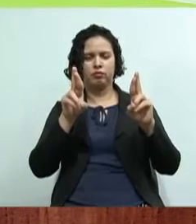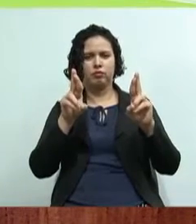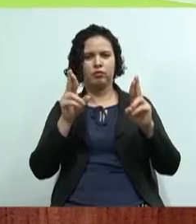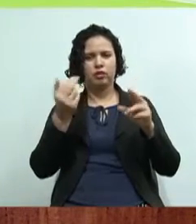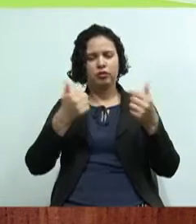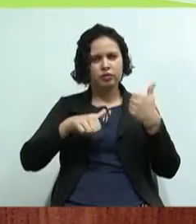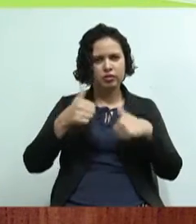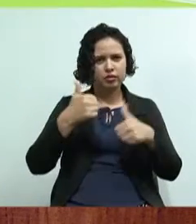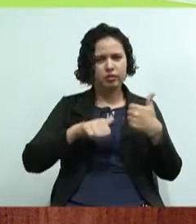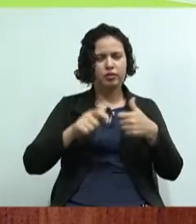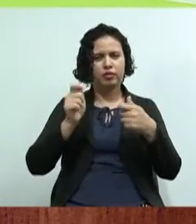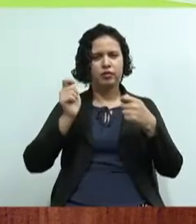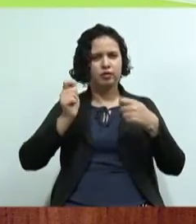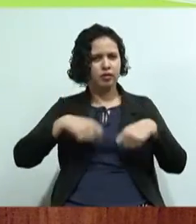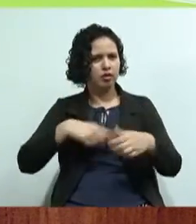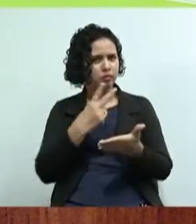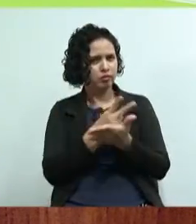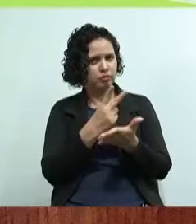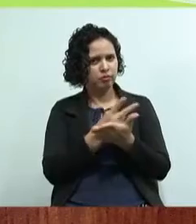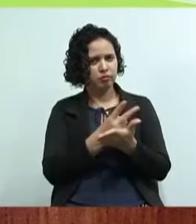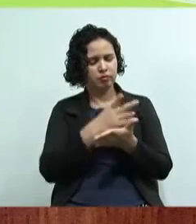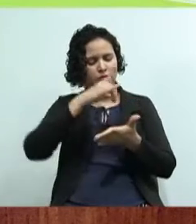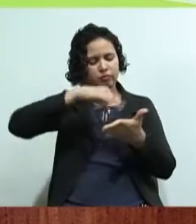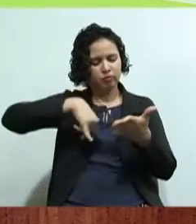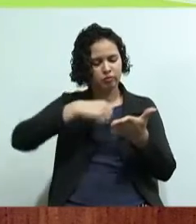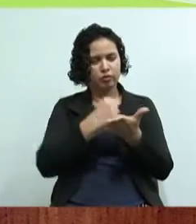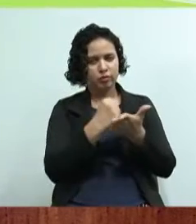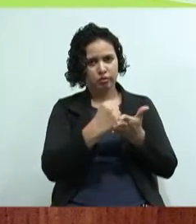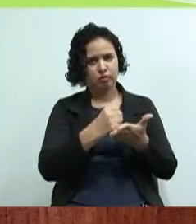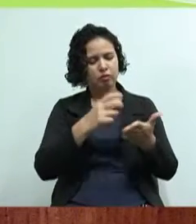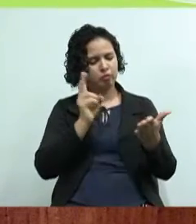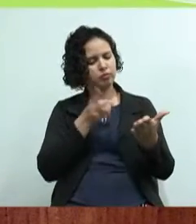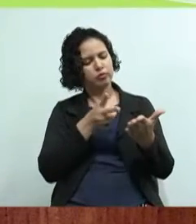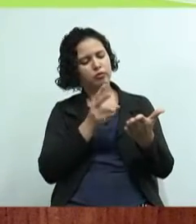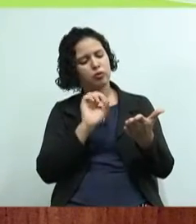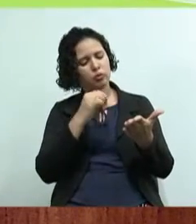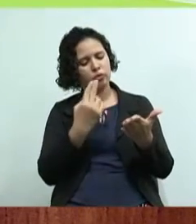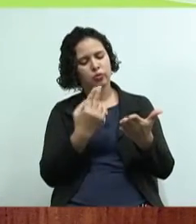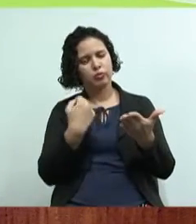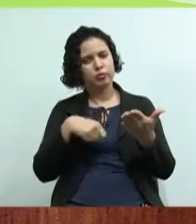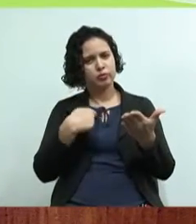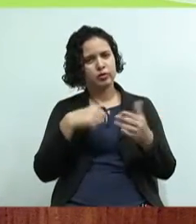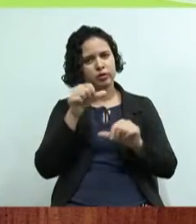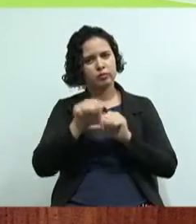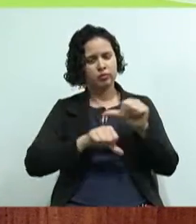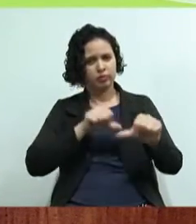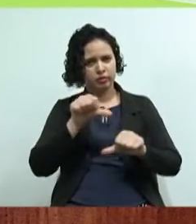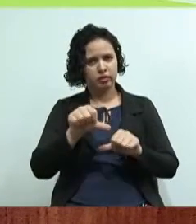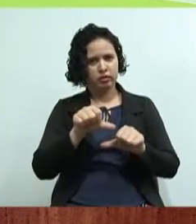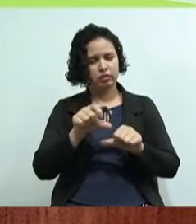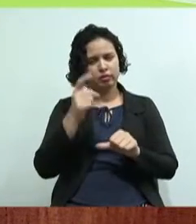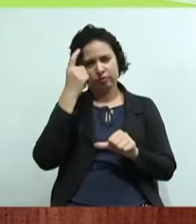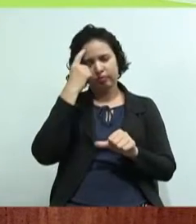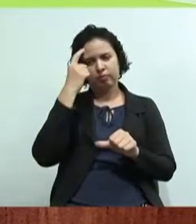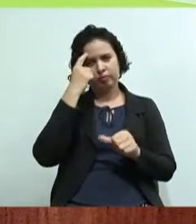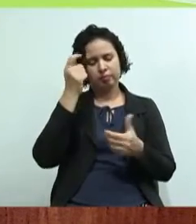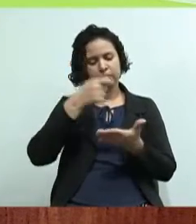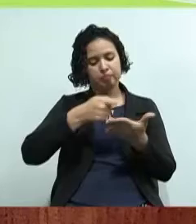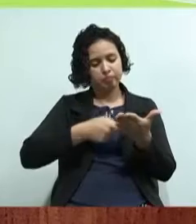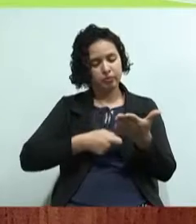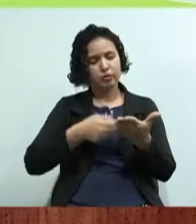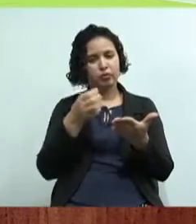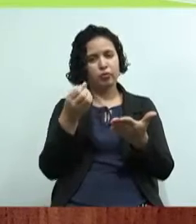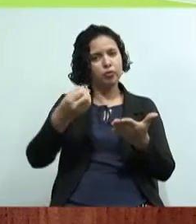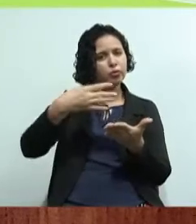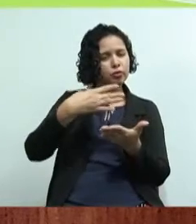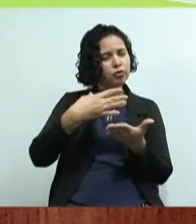avaliar se as condições são as mesmas da época que você pensou aquela ação, ou se as condições mudaram, você precisa pensar em ações novas